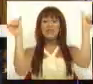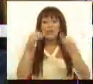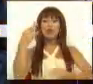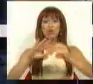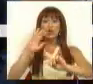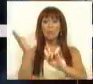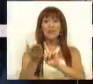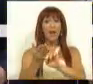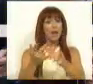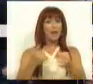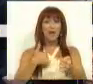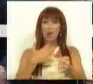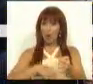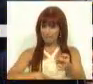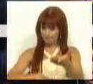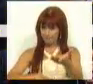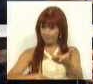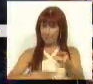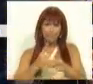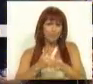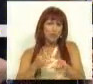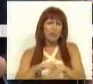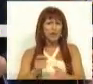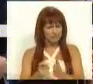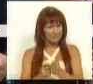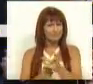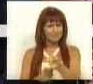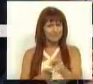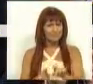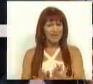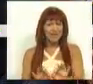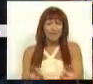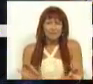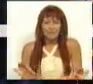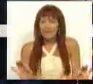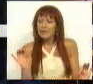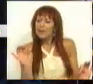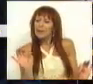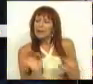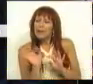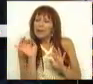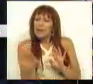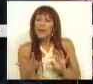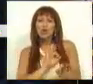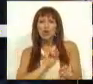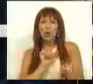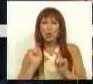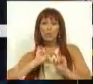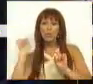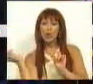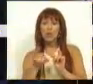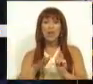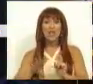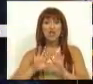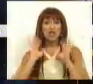jurídico-penal, eu queria, porque registei a fina ironia do Sr. Procurador-Geral Distrital de